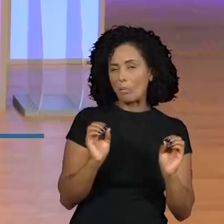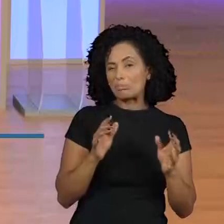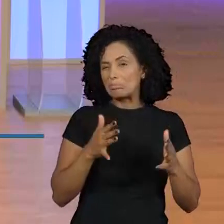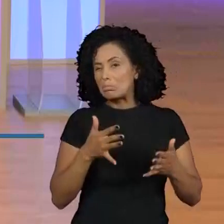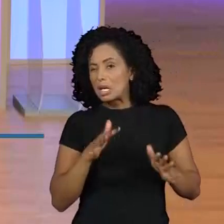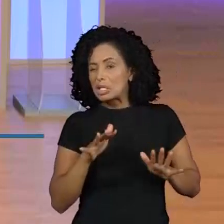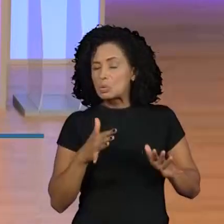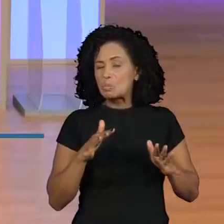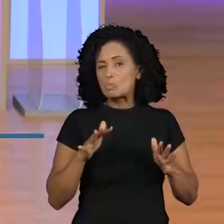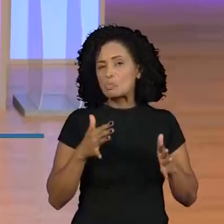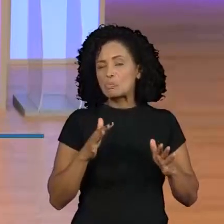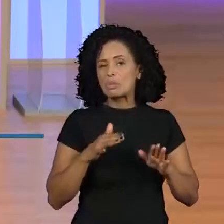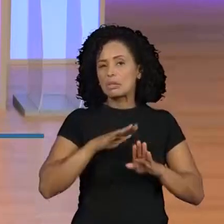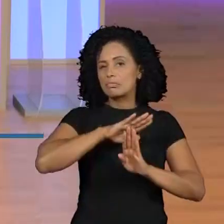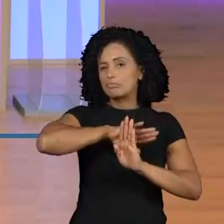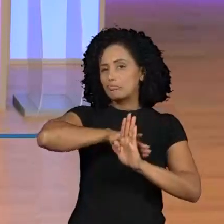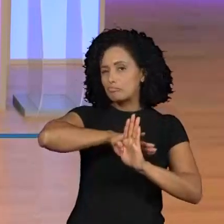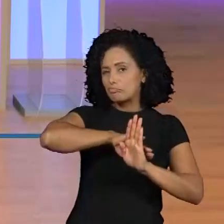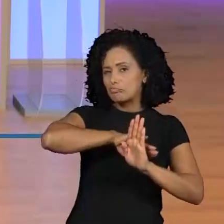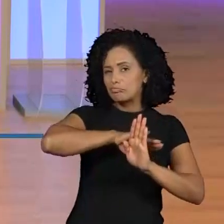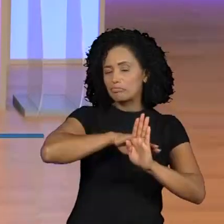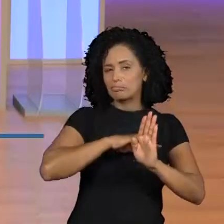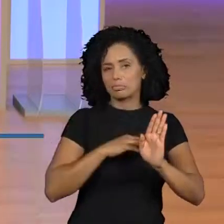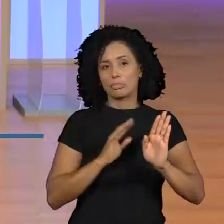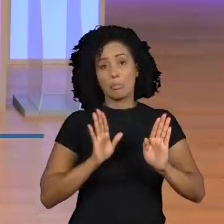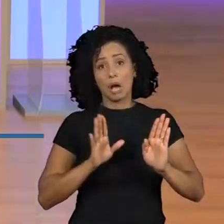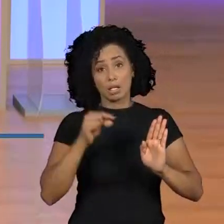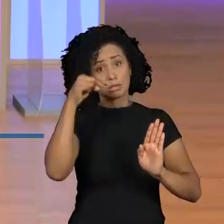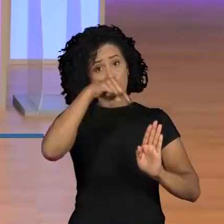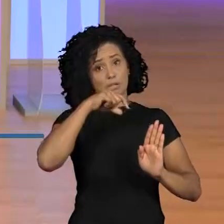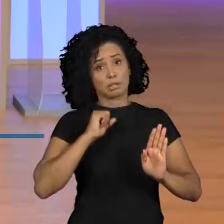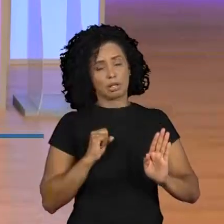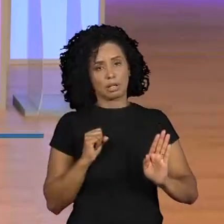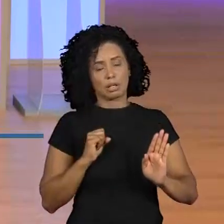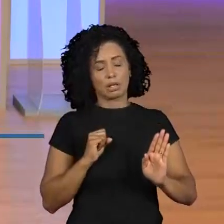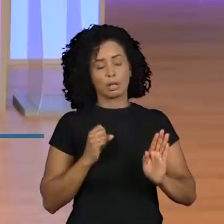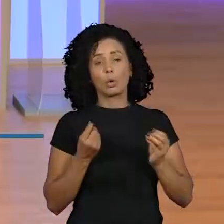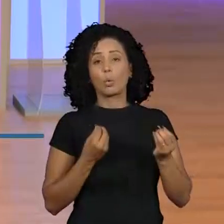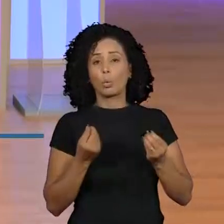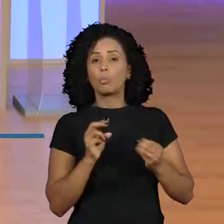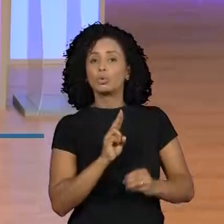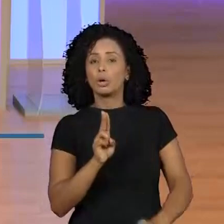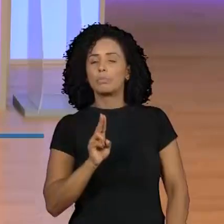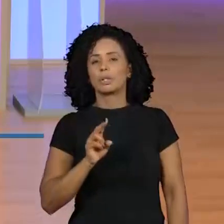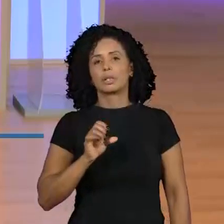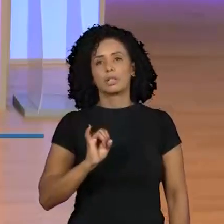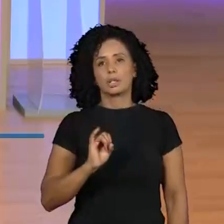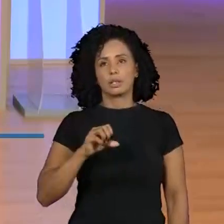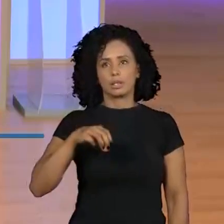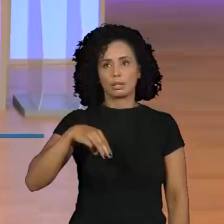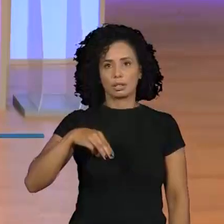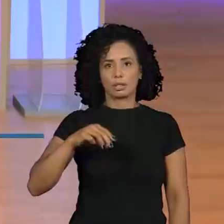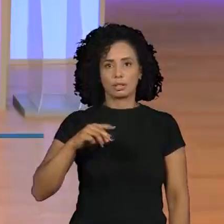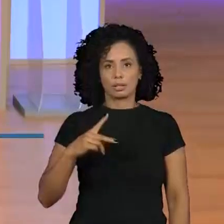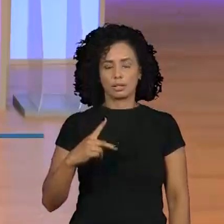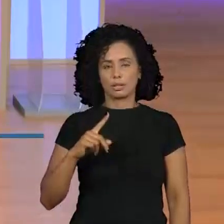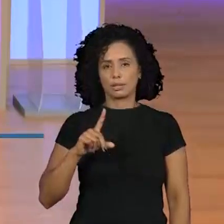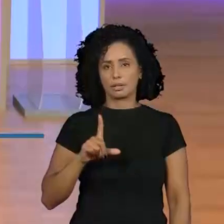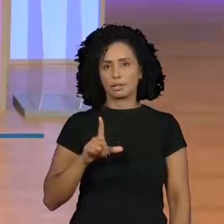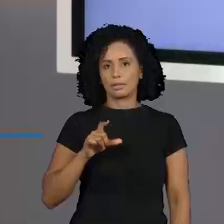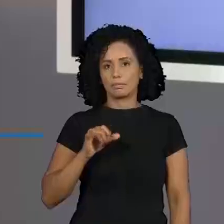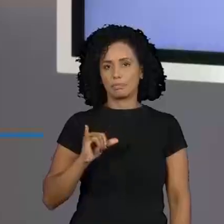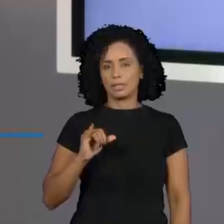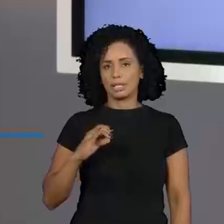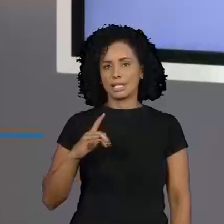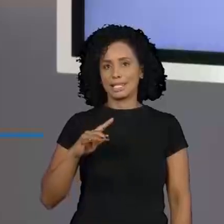menos assim, escondidinha, digamos, mas que está lá, são as chamadas implícitas, mas essas não veremos hoje. E em